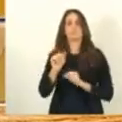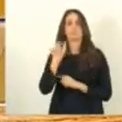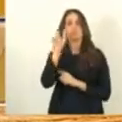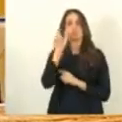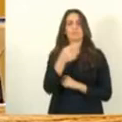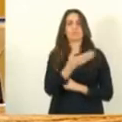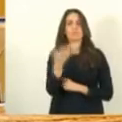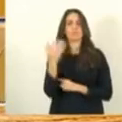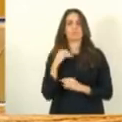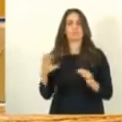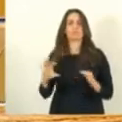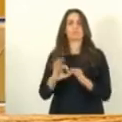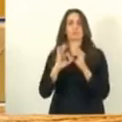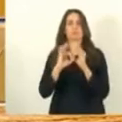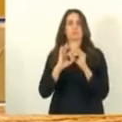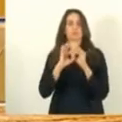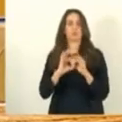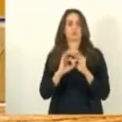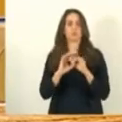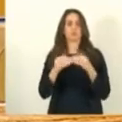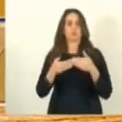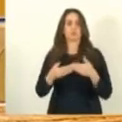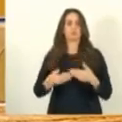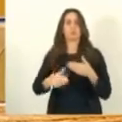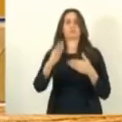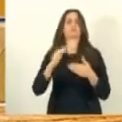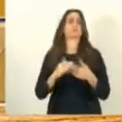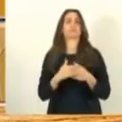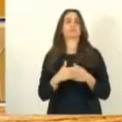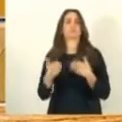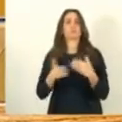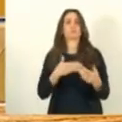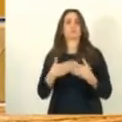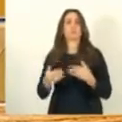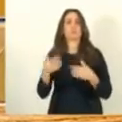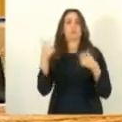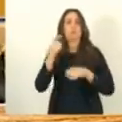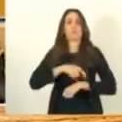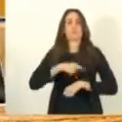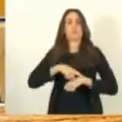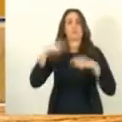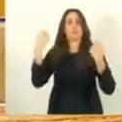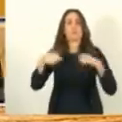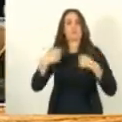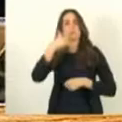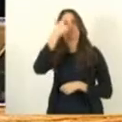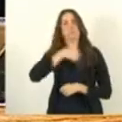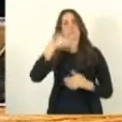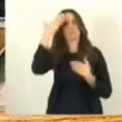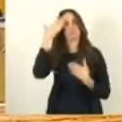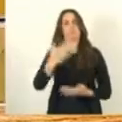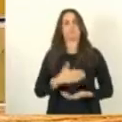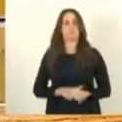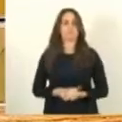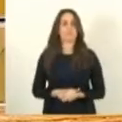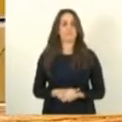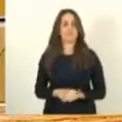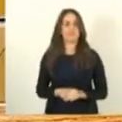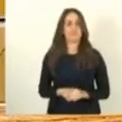que estamos juntos daqui para frente e qualquer outro momento que vocês precisarem. Muito obrigado.